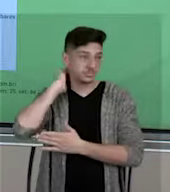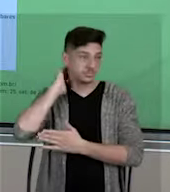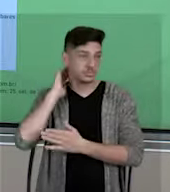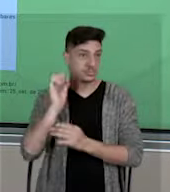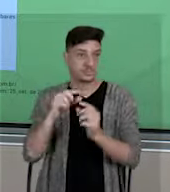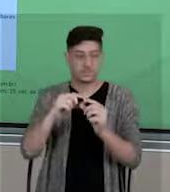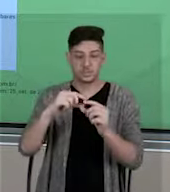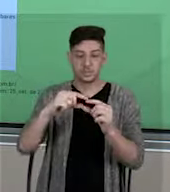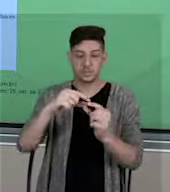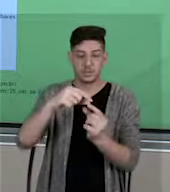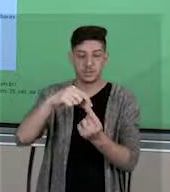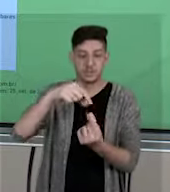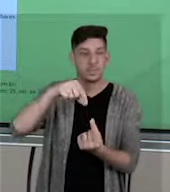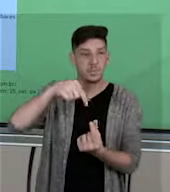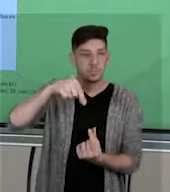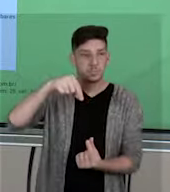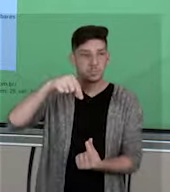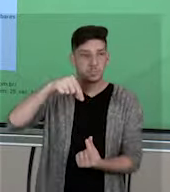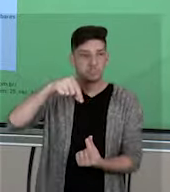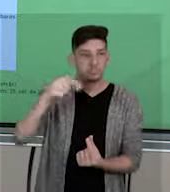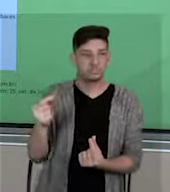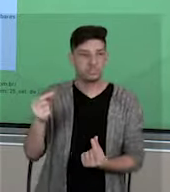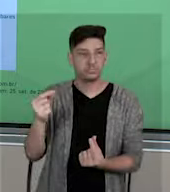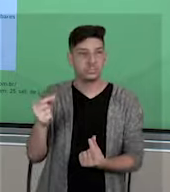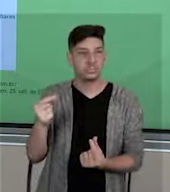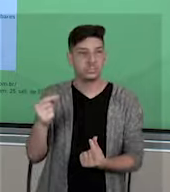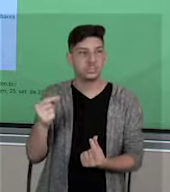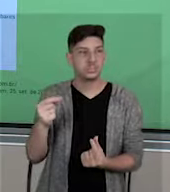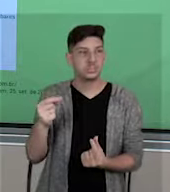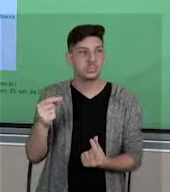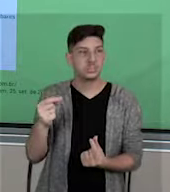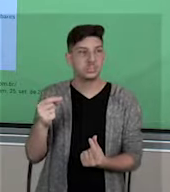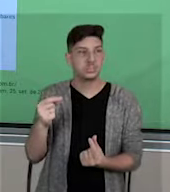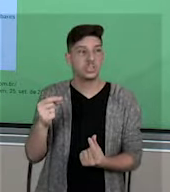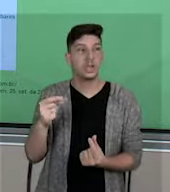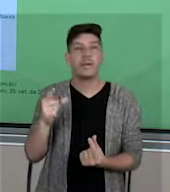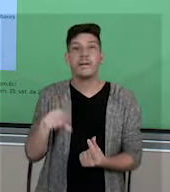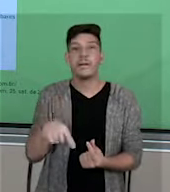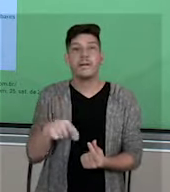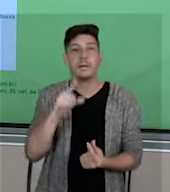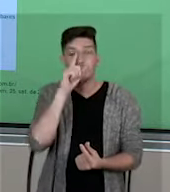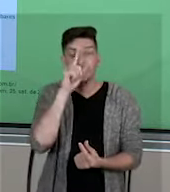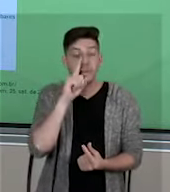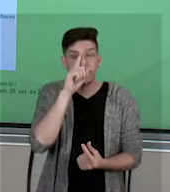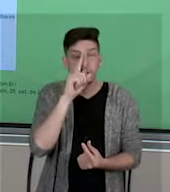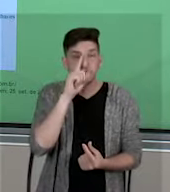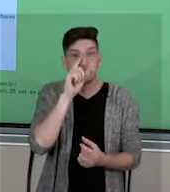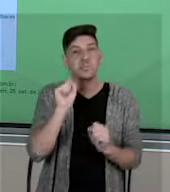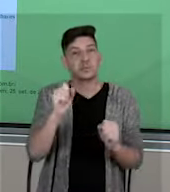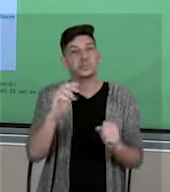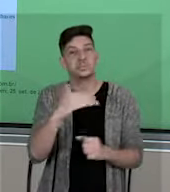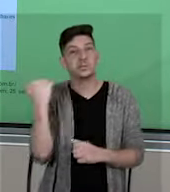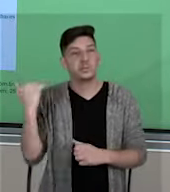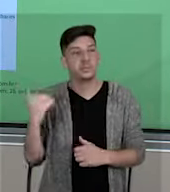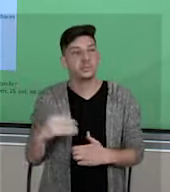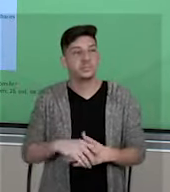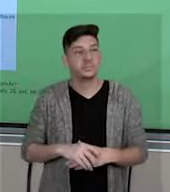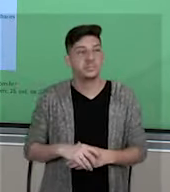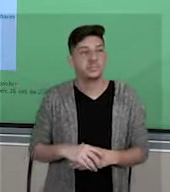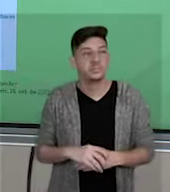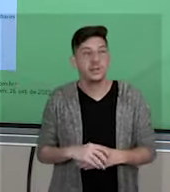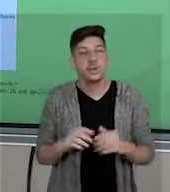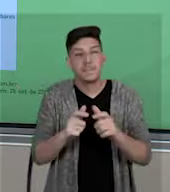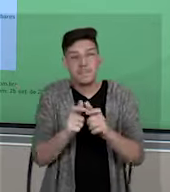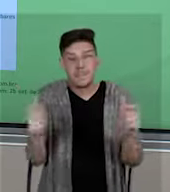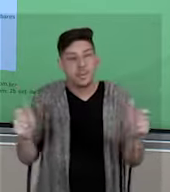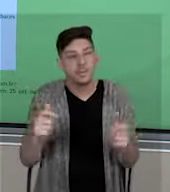completamente a medula do resto do corpo, elas são fatais se não houver, assim, a grande parte